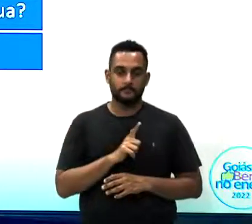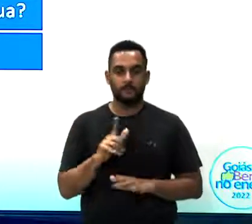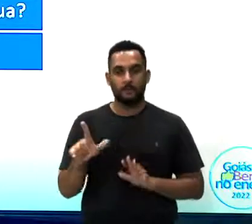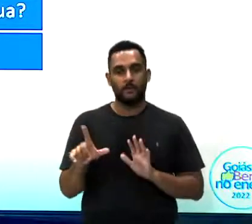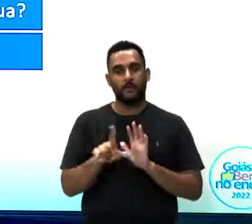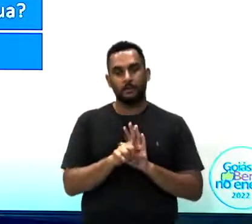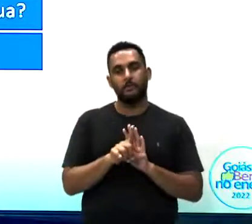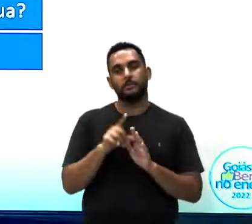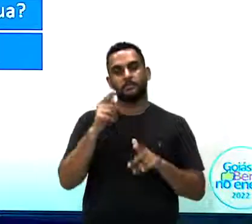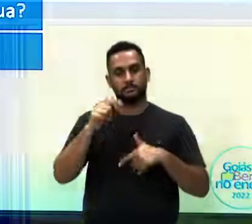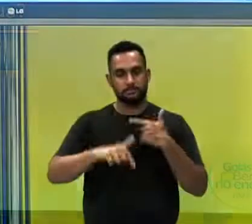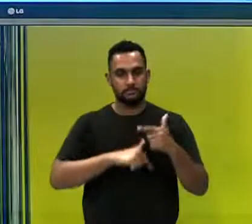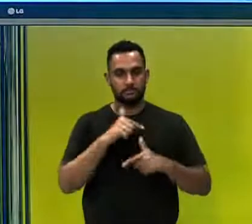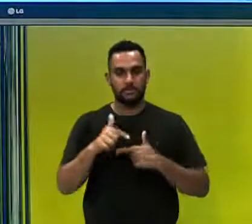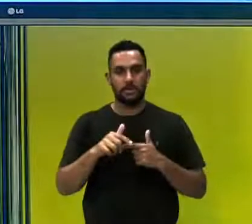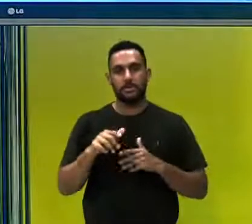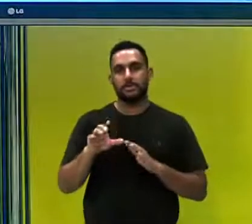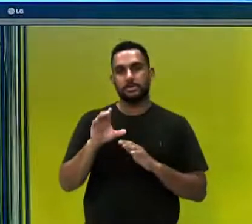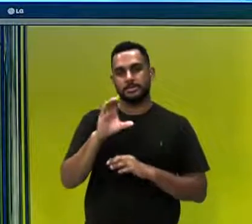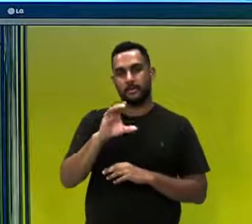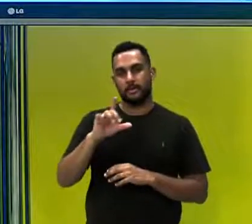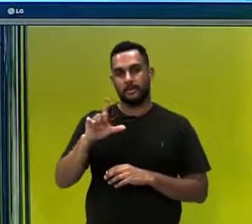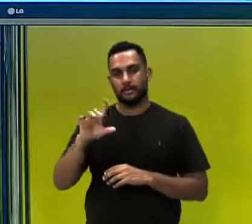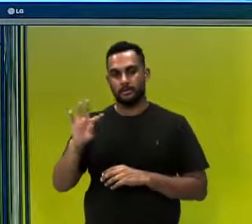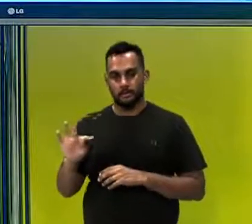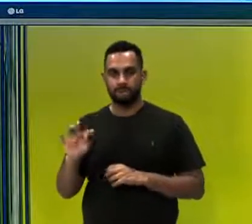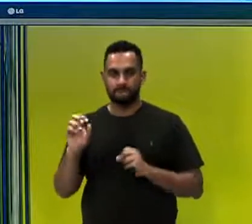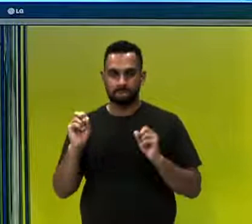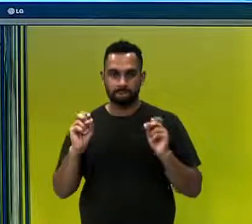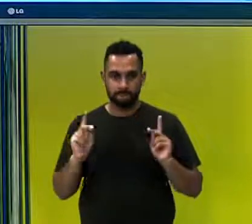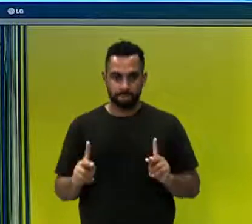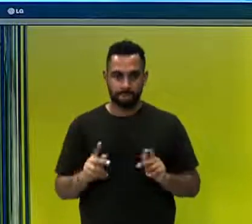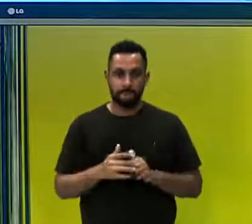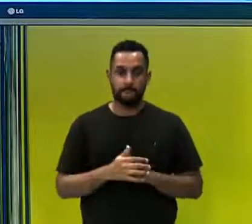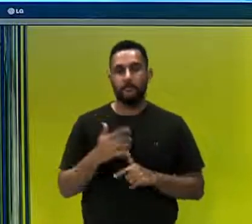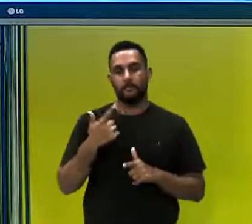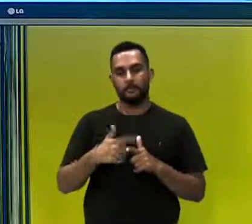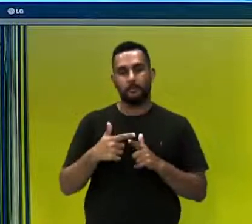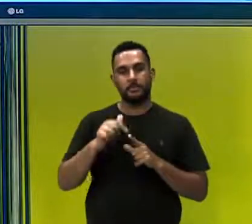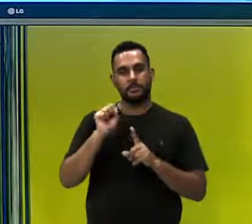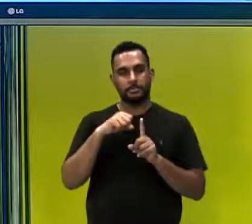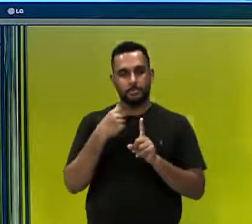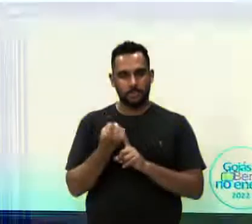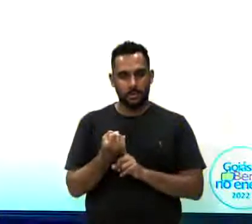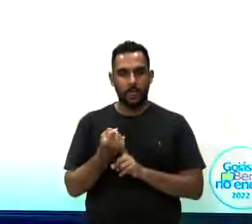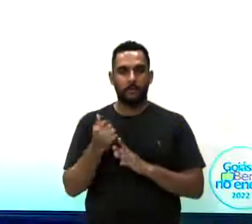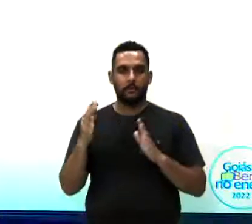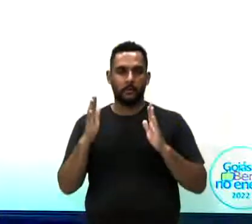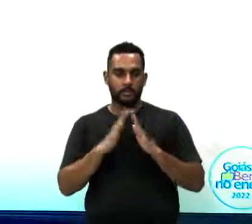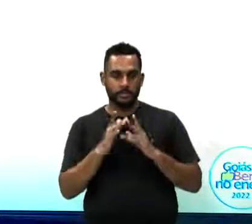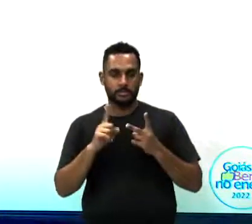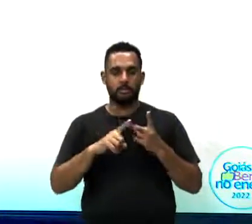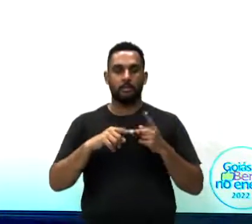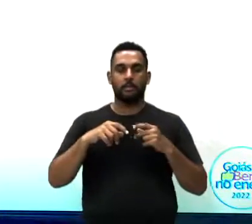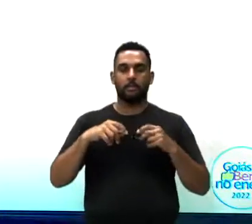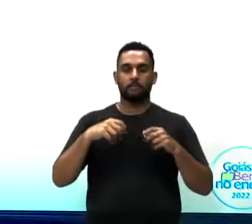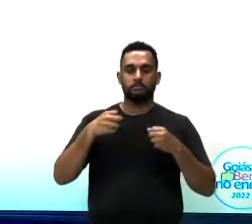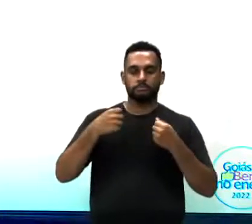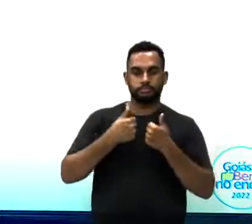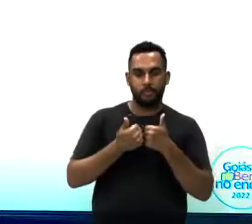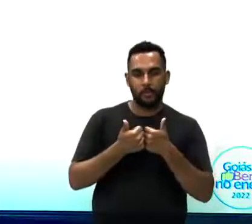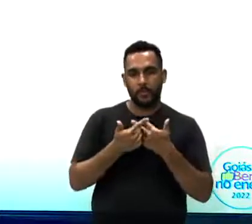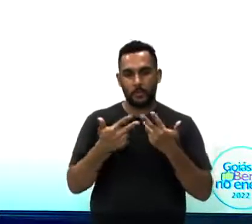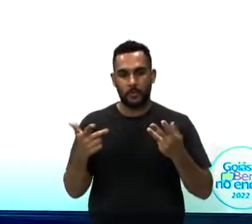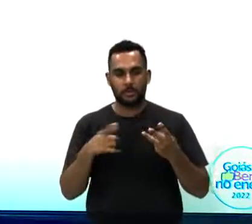lei trabalhista, né? Uma CLT já elaborada, tá bom? Os problemas sociais urbanos, moradia, transporte, saneamento básico,